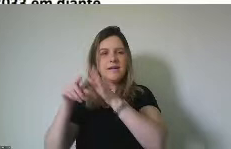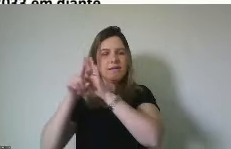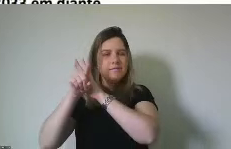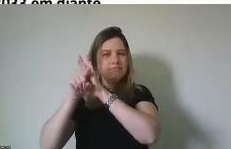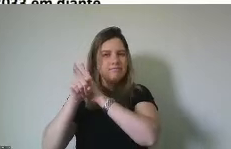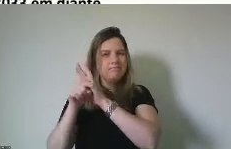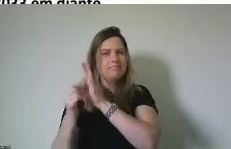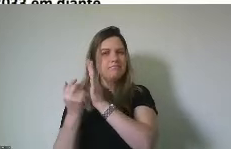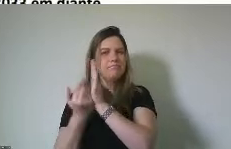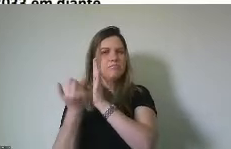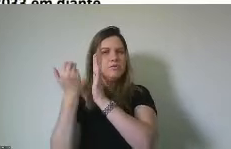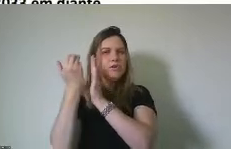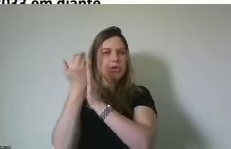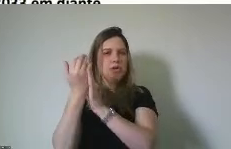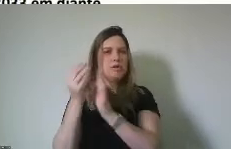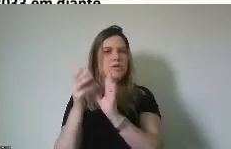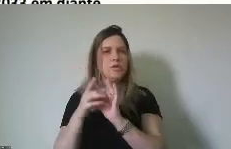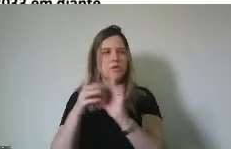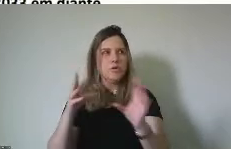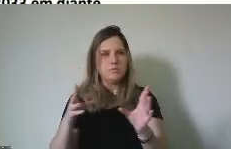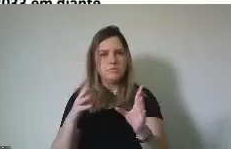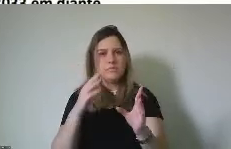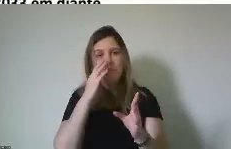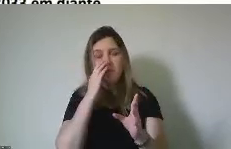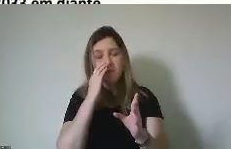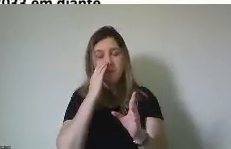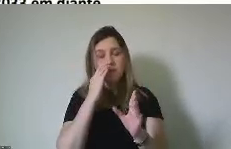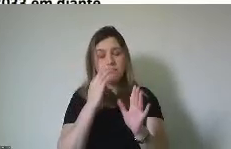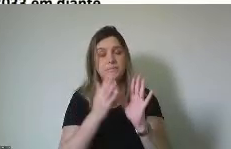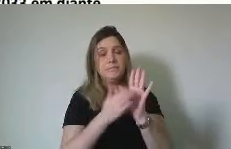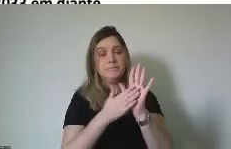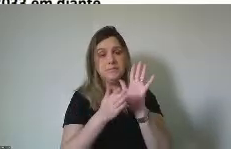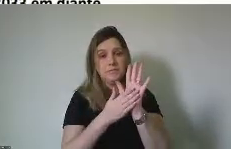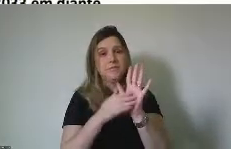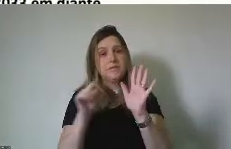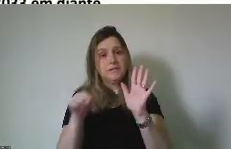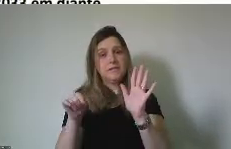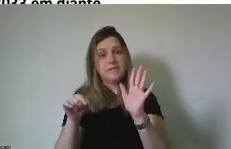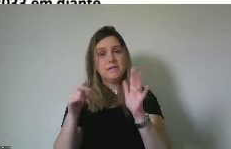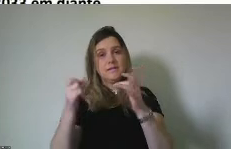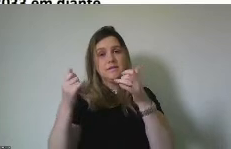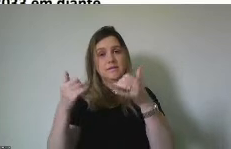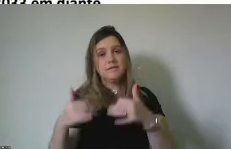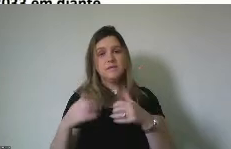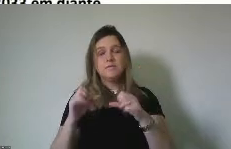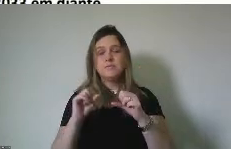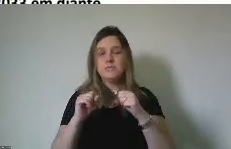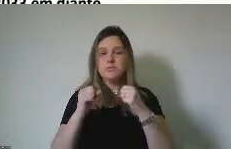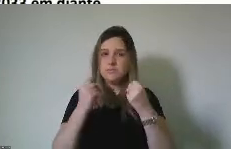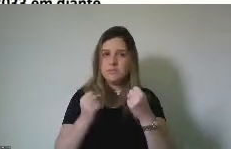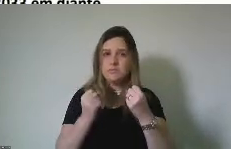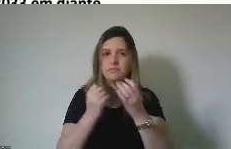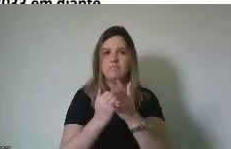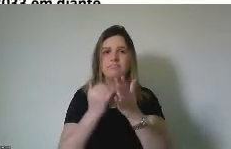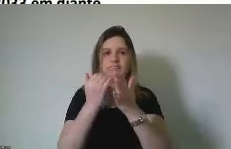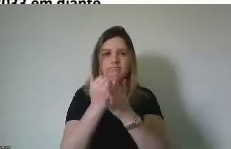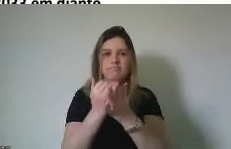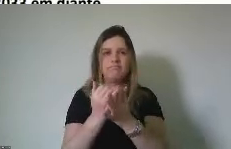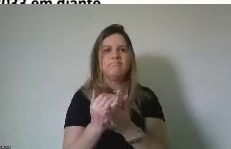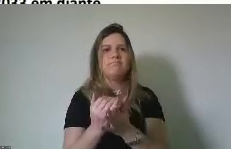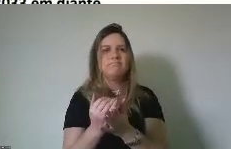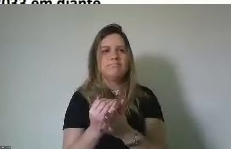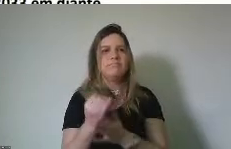eu deixei aqui de propósito porque esse daqui são os investimentos que eu acho que vocês acompanham mais junto com modernização